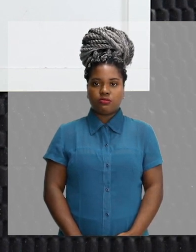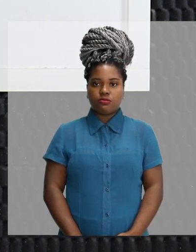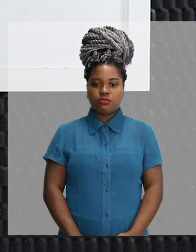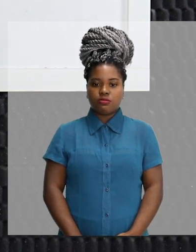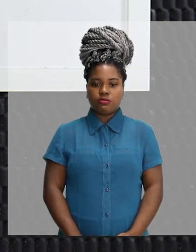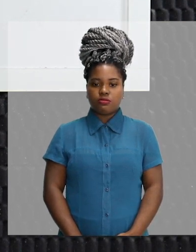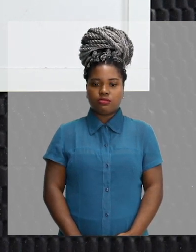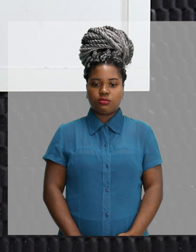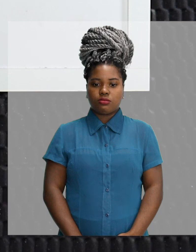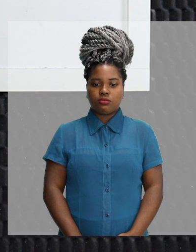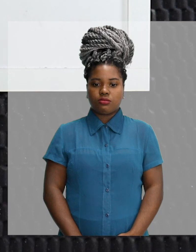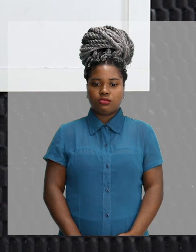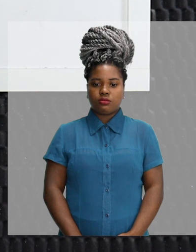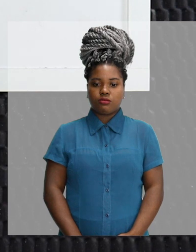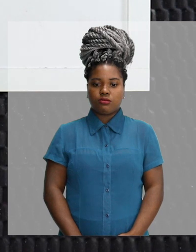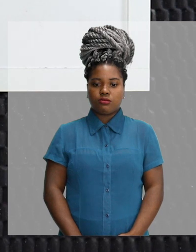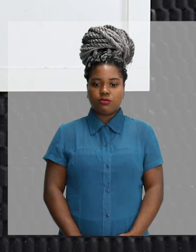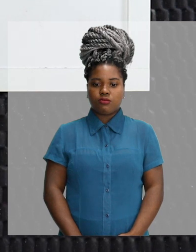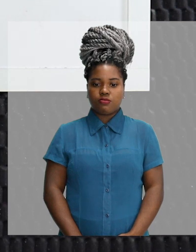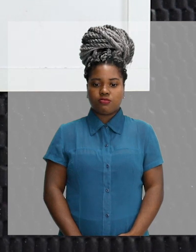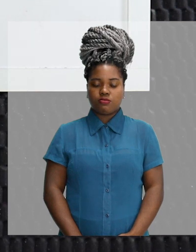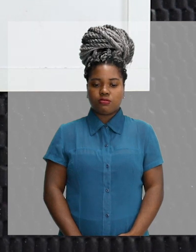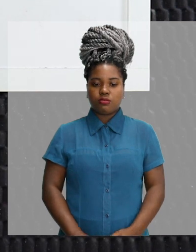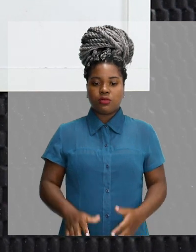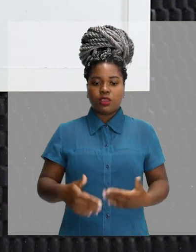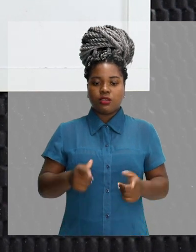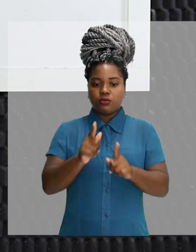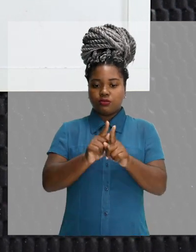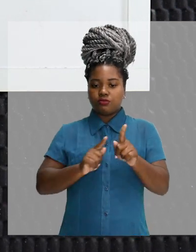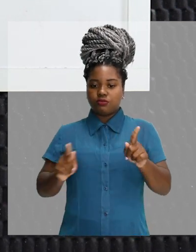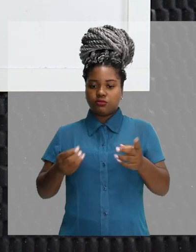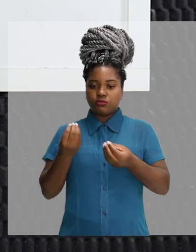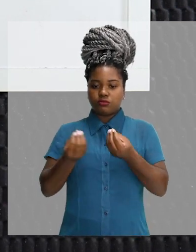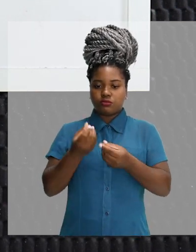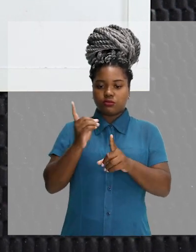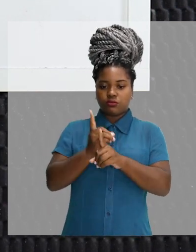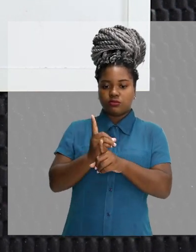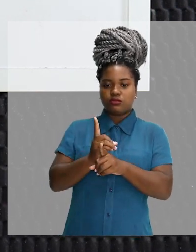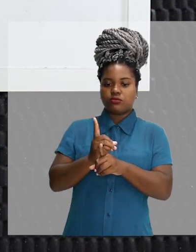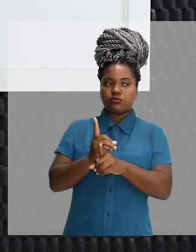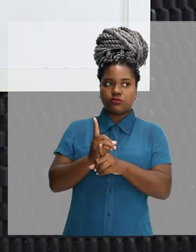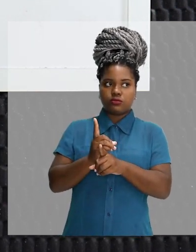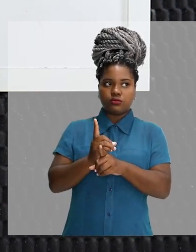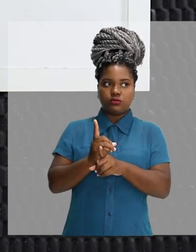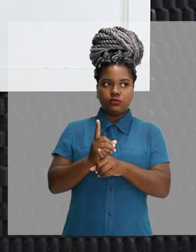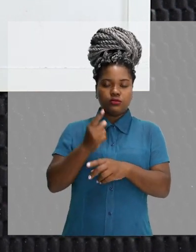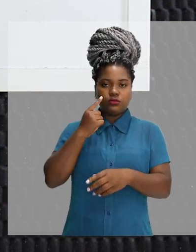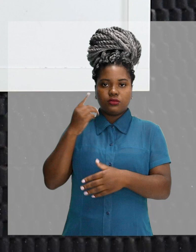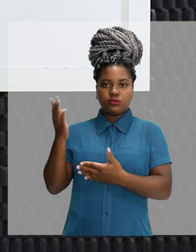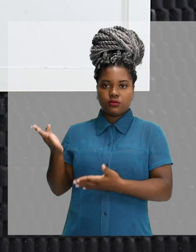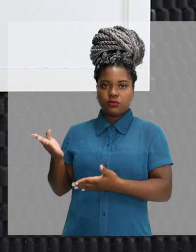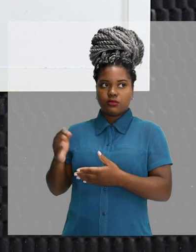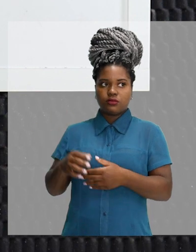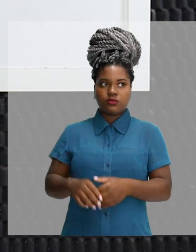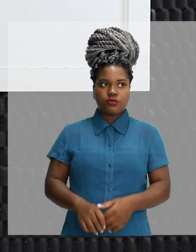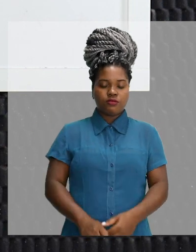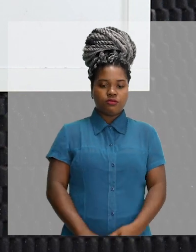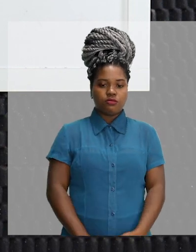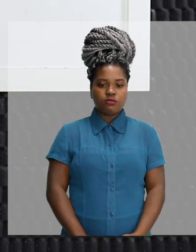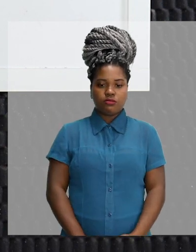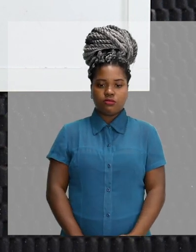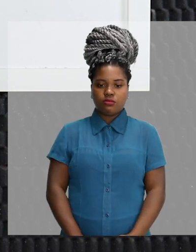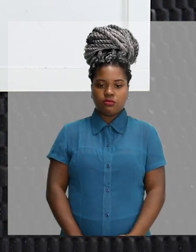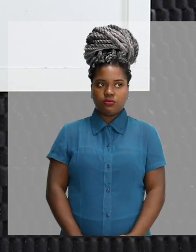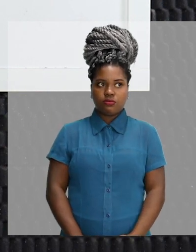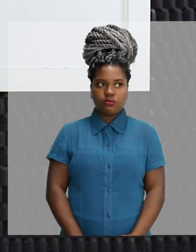E a força em newton. Ok? Então, o gráfico será, ó, ele parte do zero. Então, ele vai até um certo ponto.